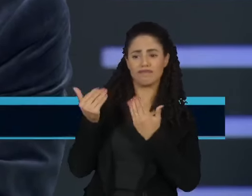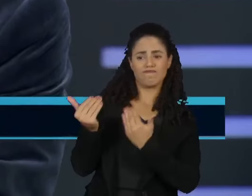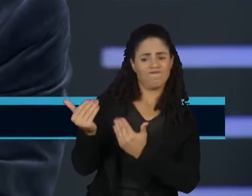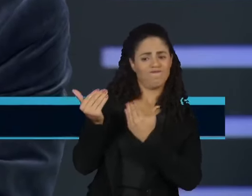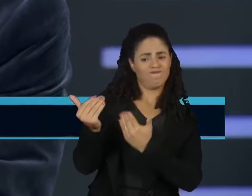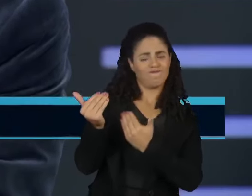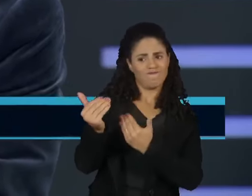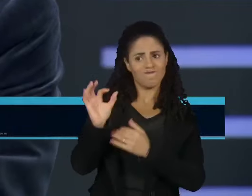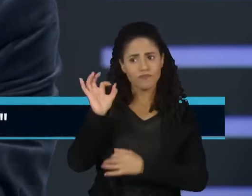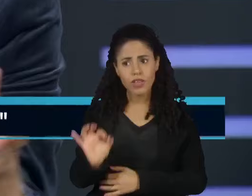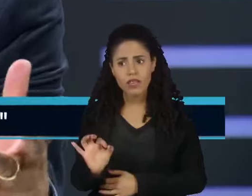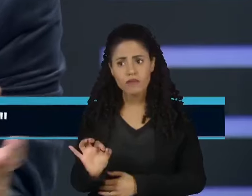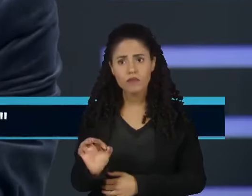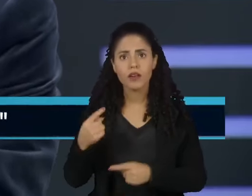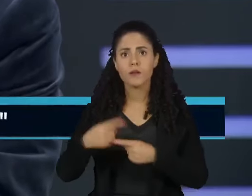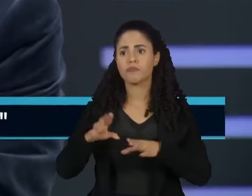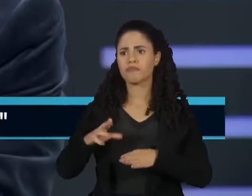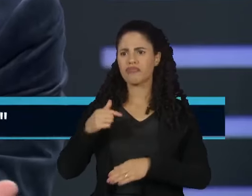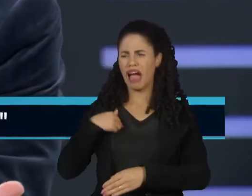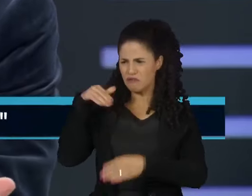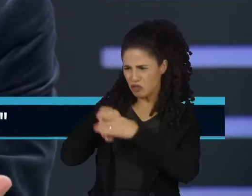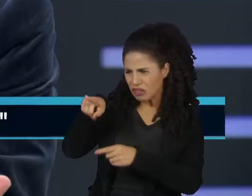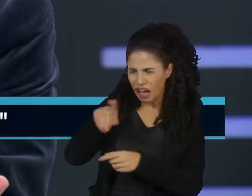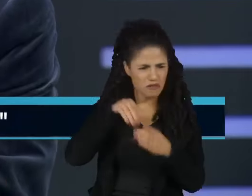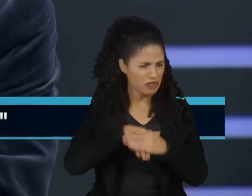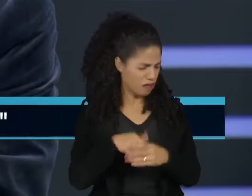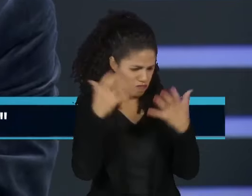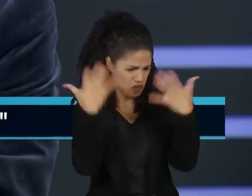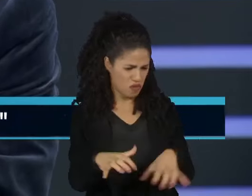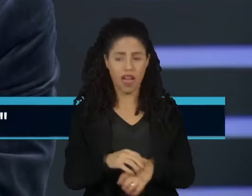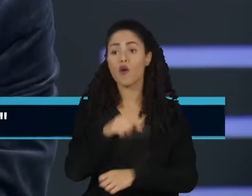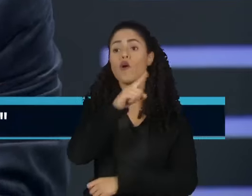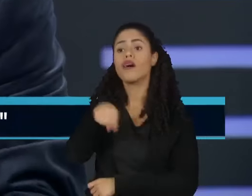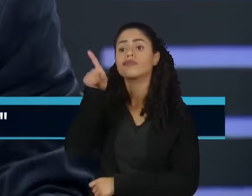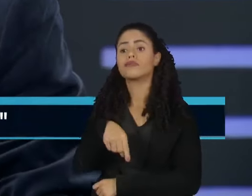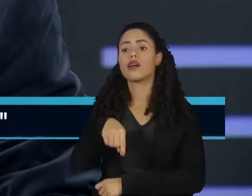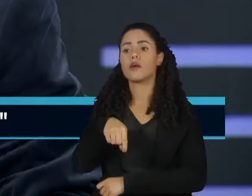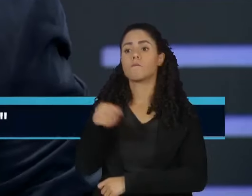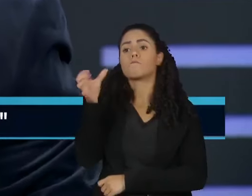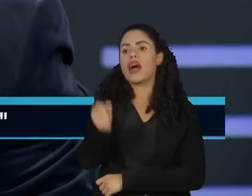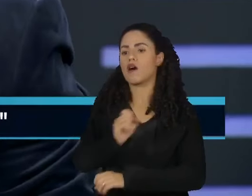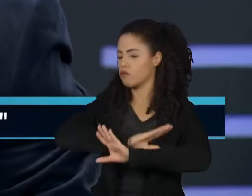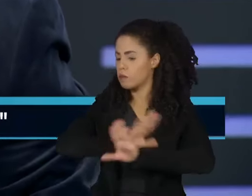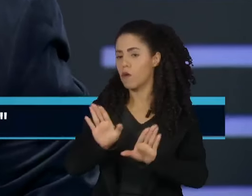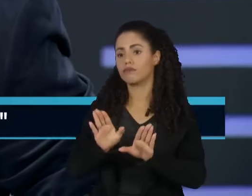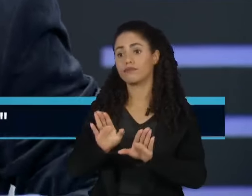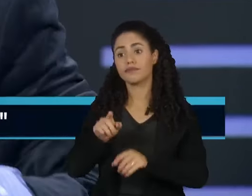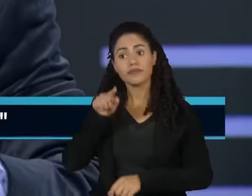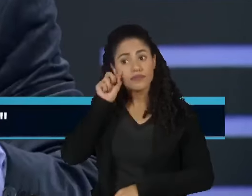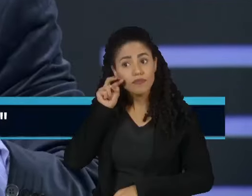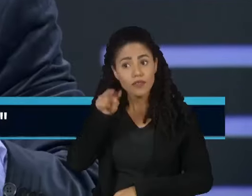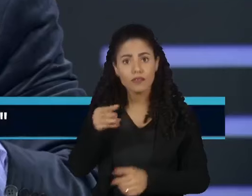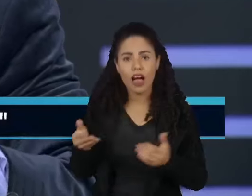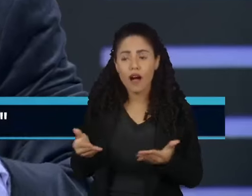política. Muita gente fala, não vota em ninguém, que está errado também. Agora, para mim, a grande rendição desse debate, a